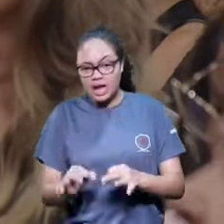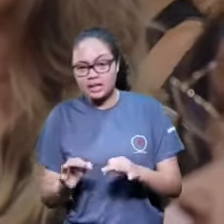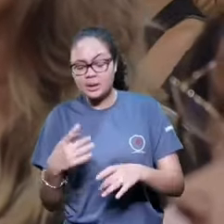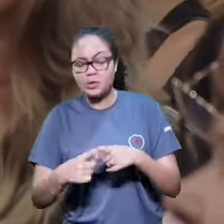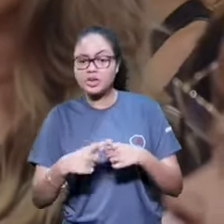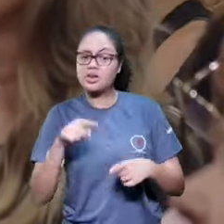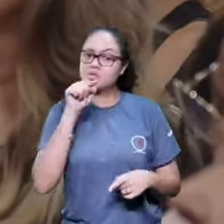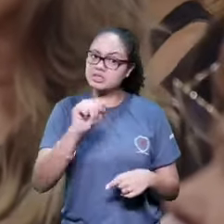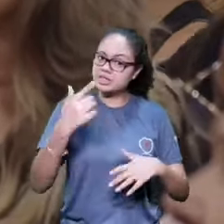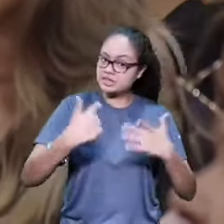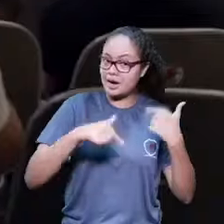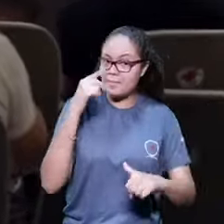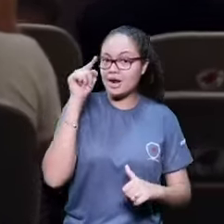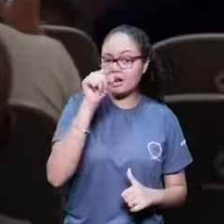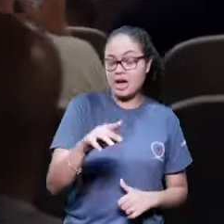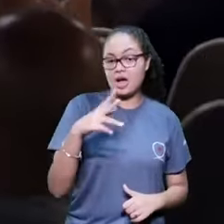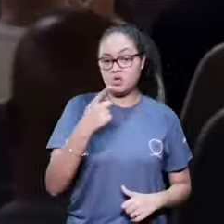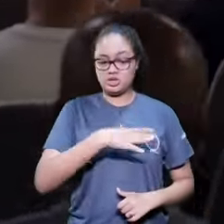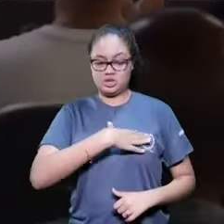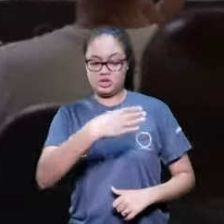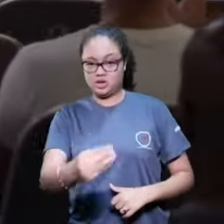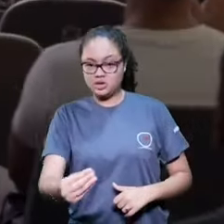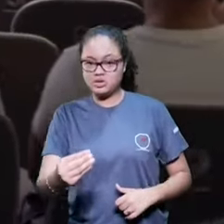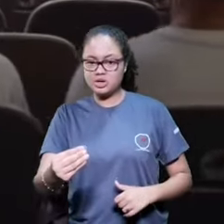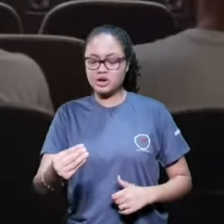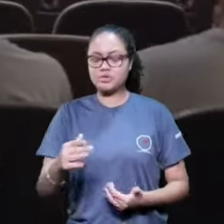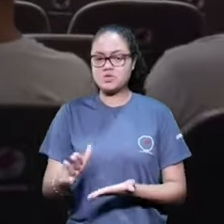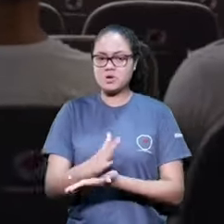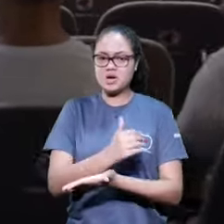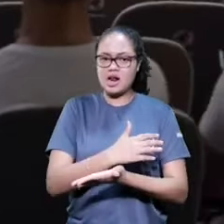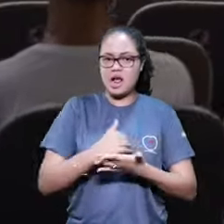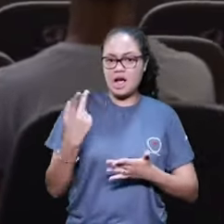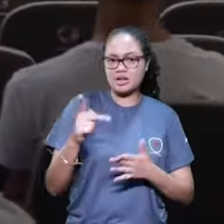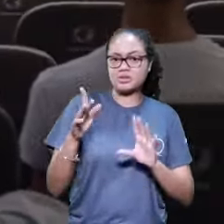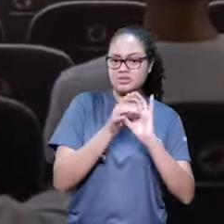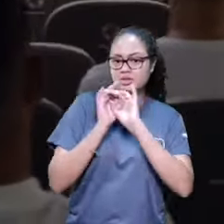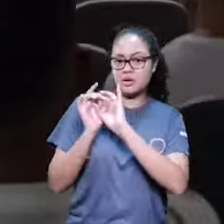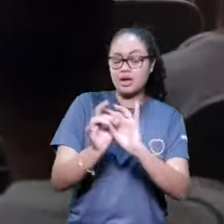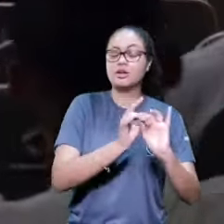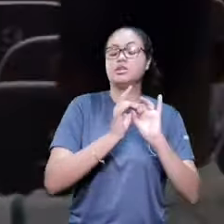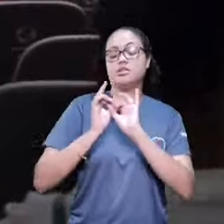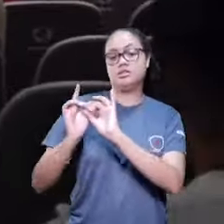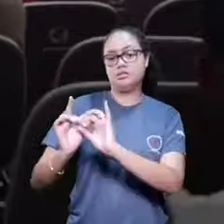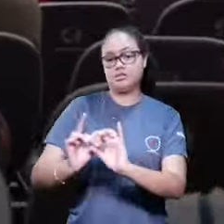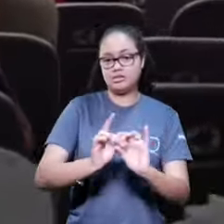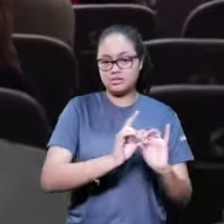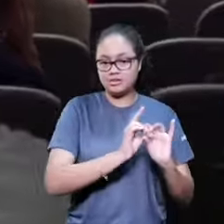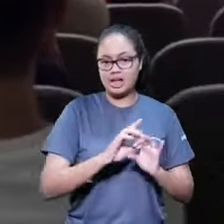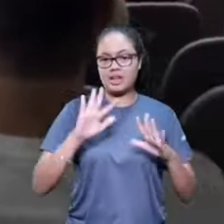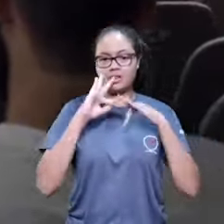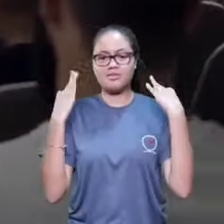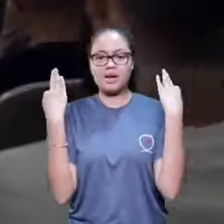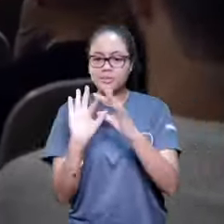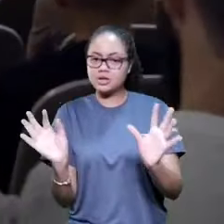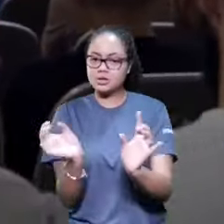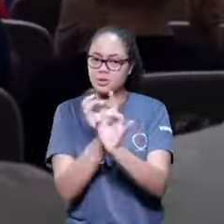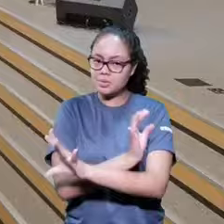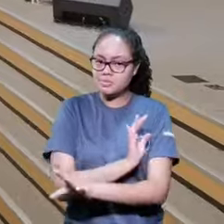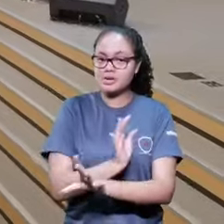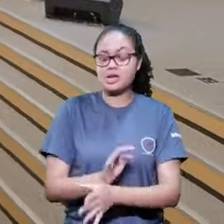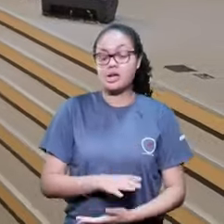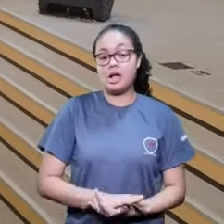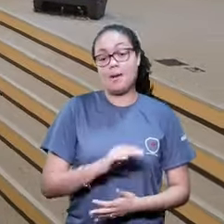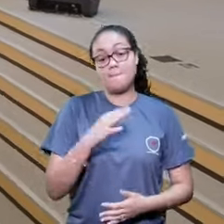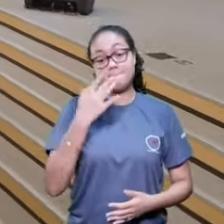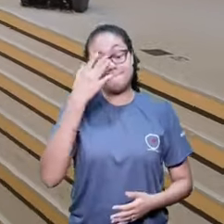se prepare, os teus filhos vão colher da tua aliança, os teus netos vão colher, os teus bisnetos vão colher, e até quem não